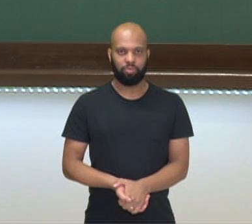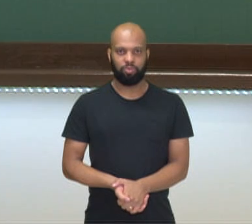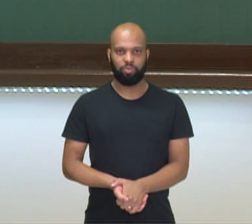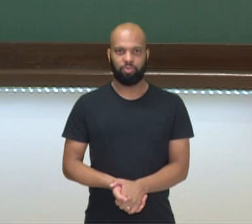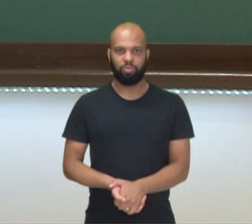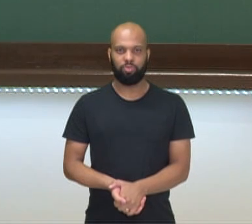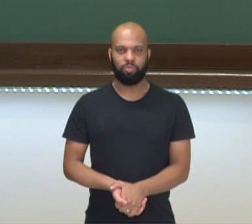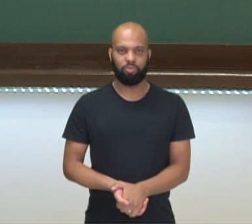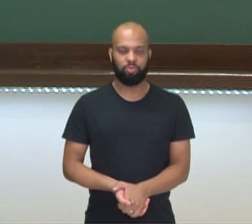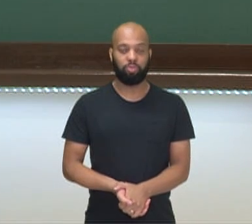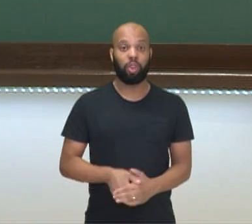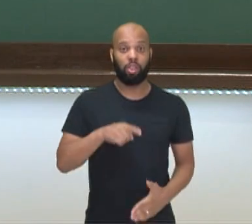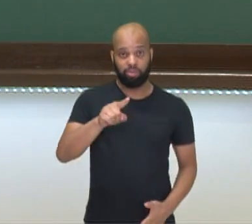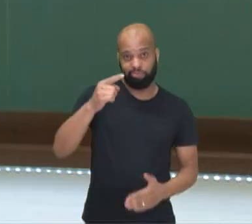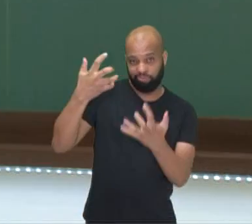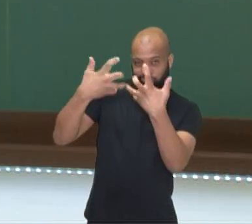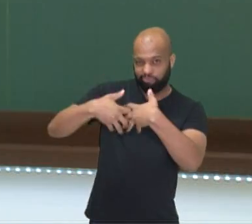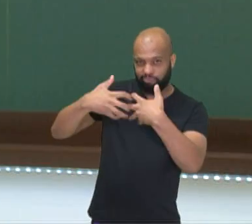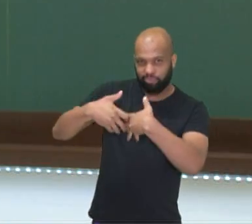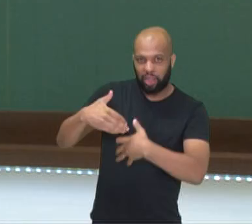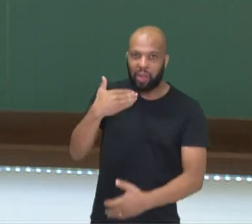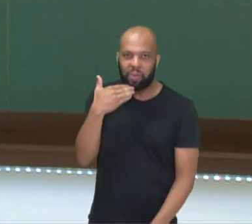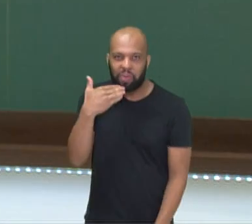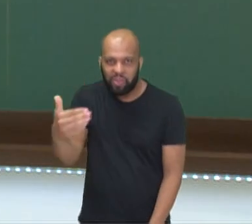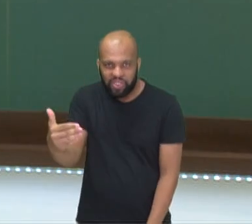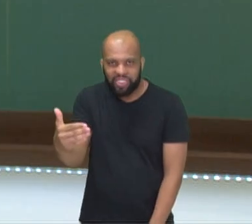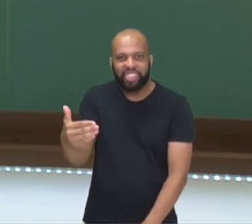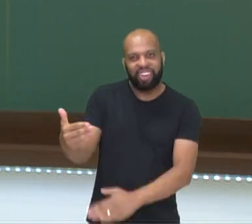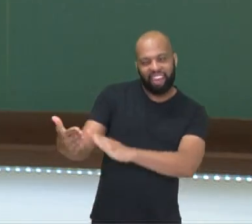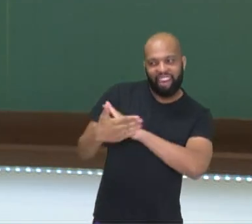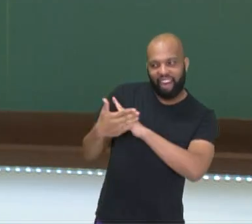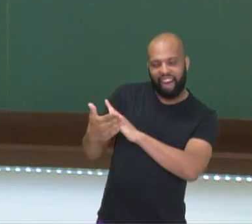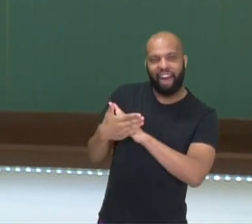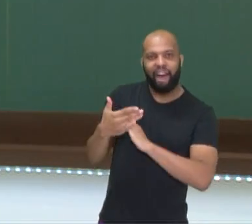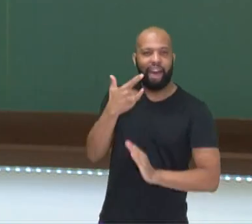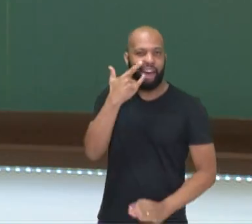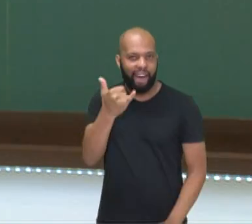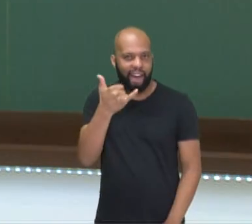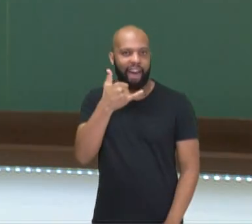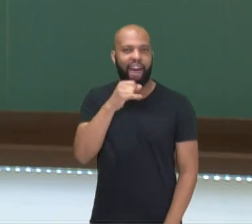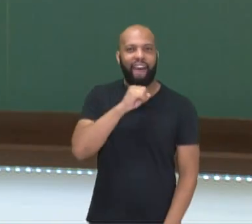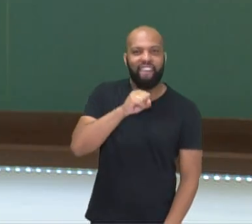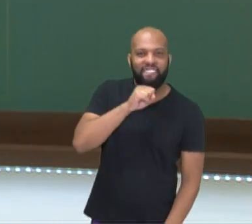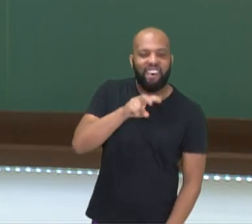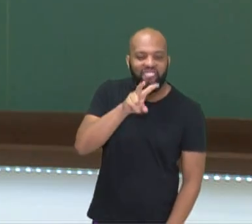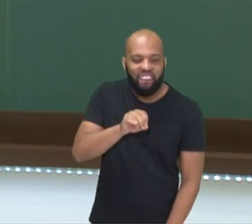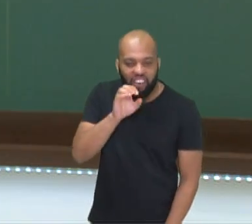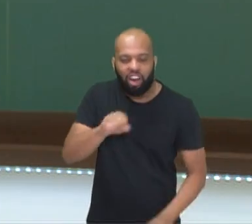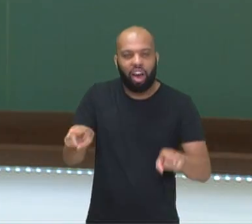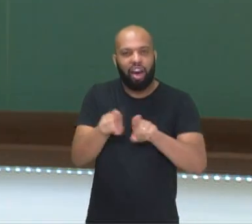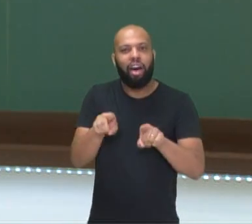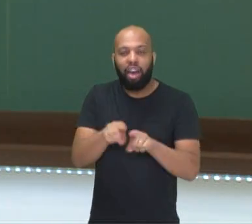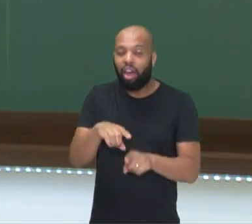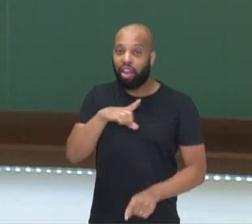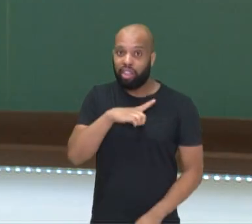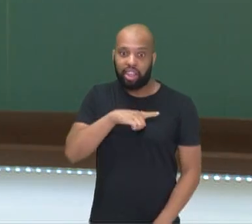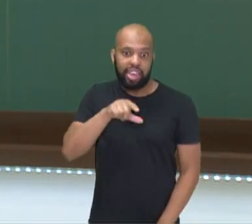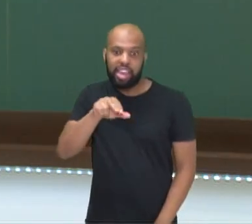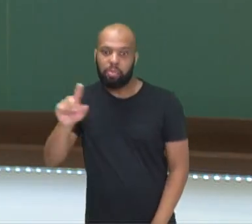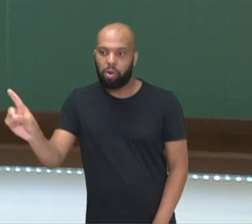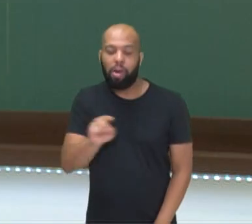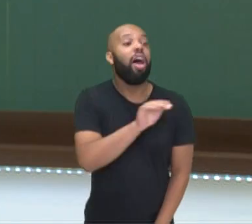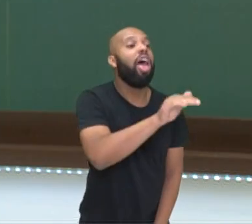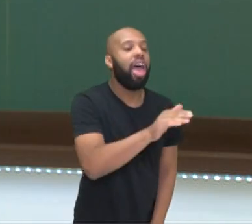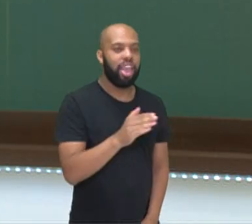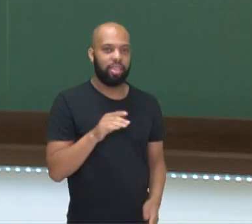Então, pensou bastante? Pediu ajuda? Chamou o pai, a avó, o irmão estava passando e você perguntou para ele?